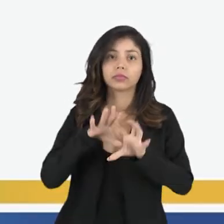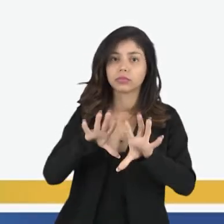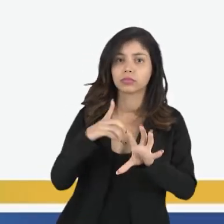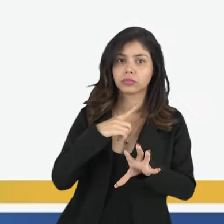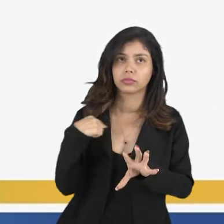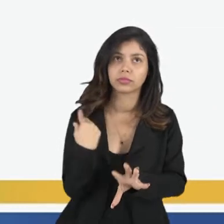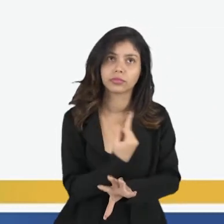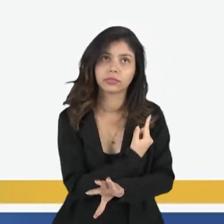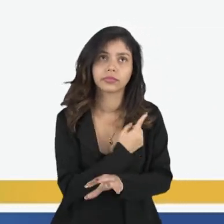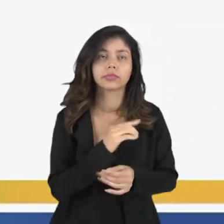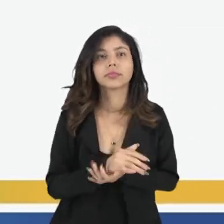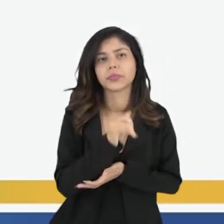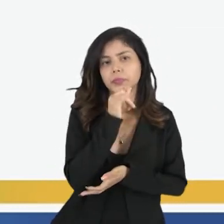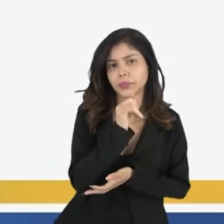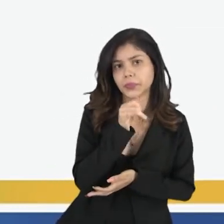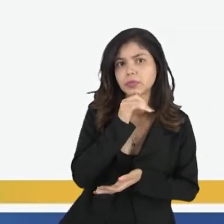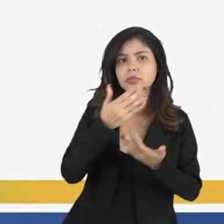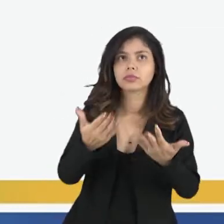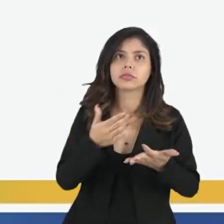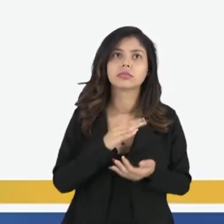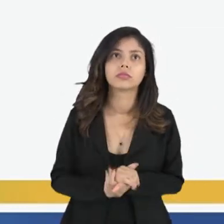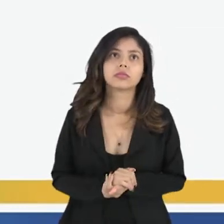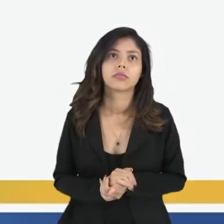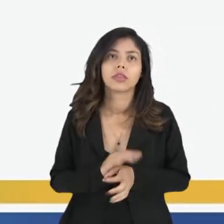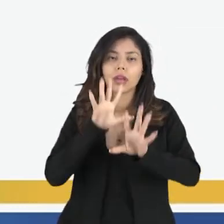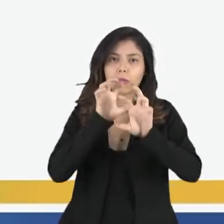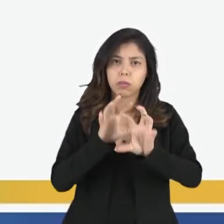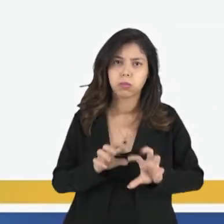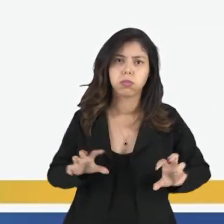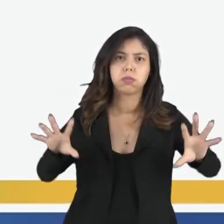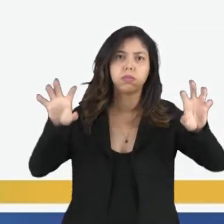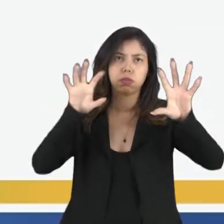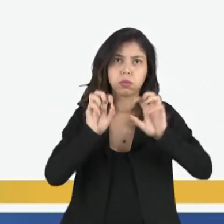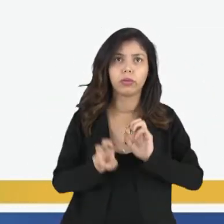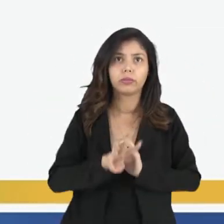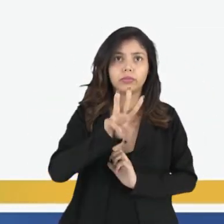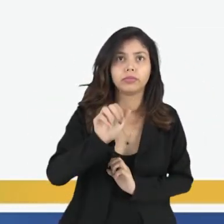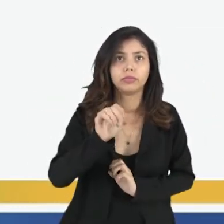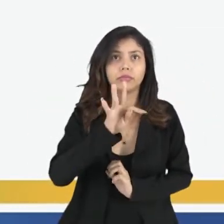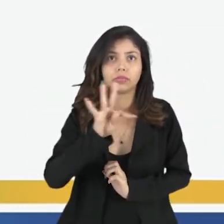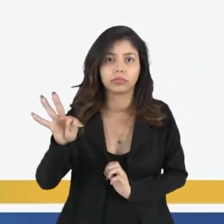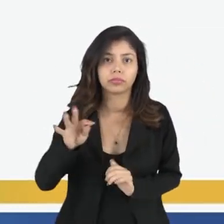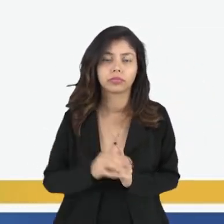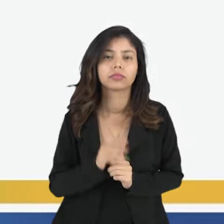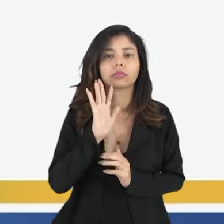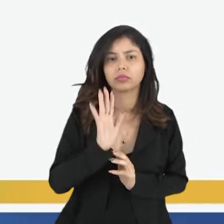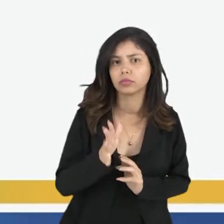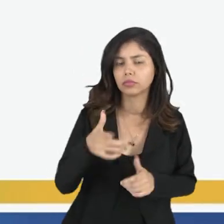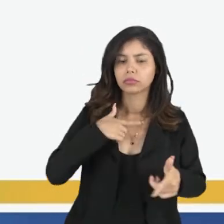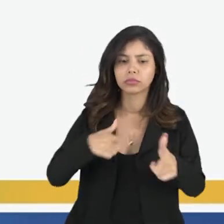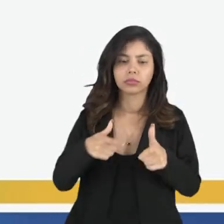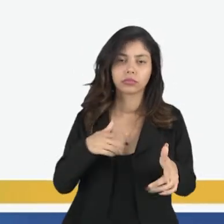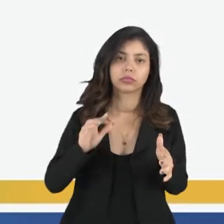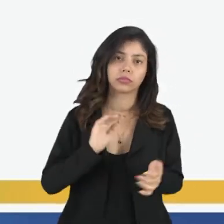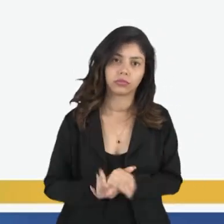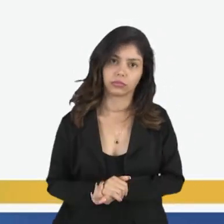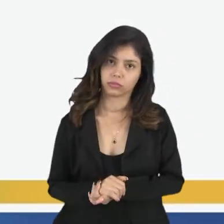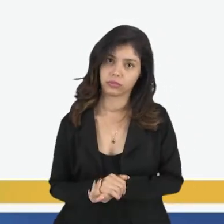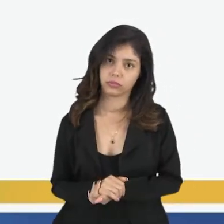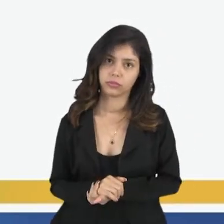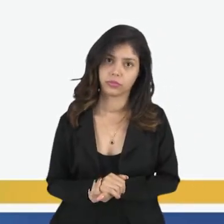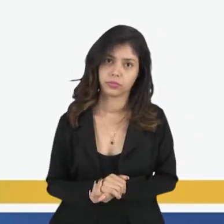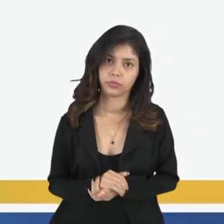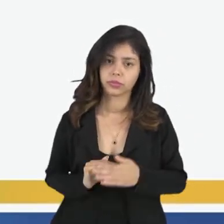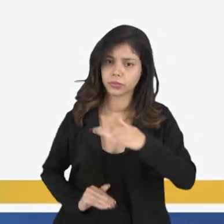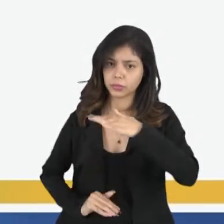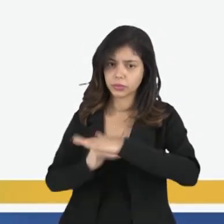nós temos um exemplar da máquina a vapor de James Watt, né, onde ele já trabalhava aí,